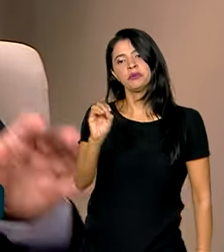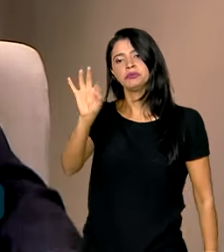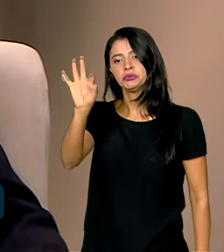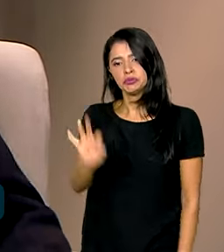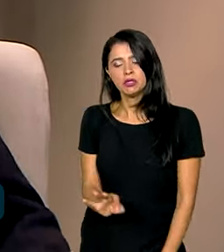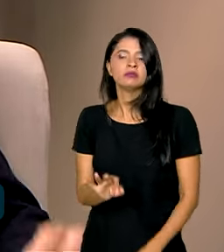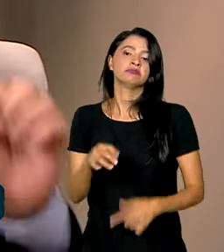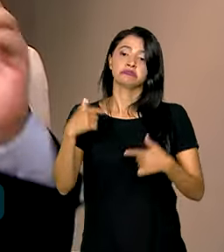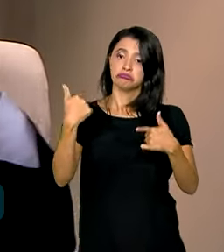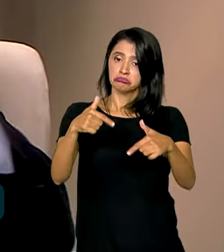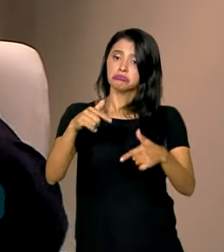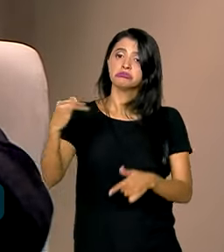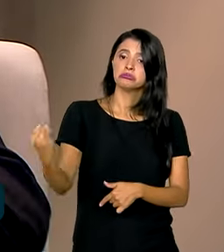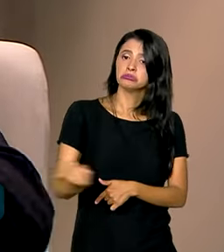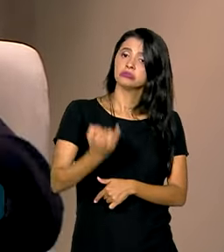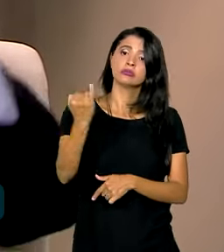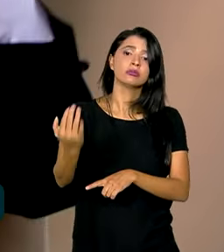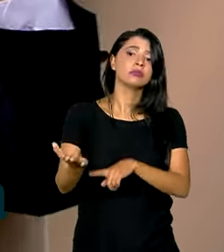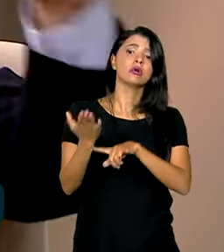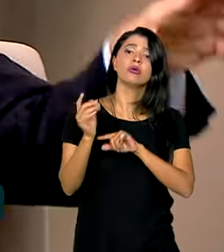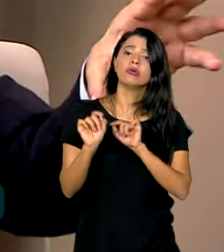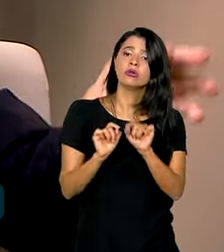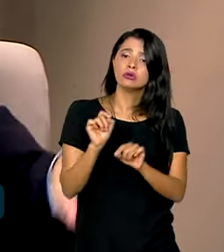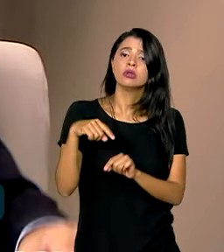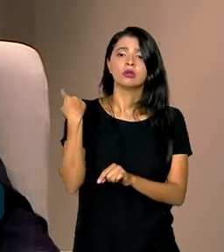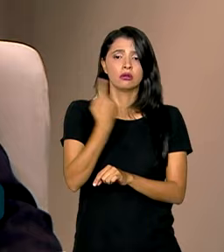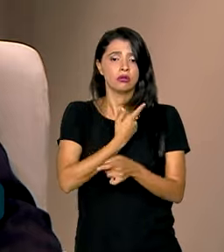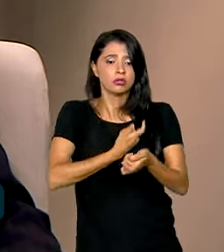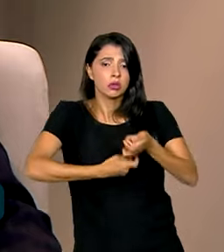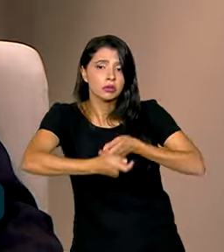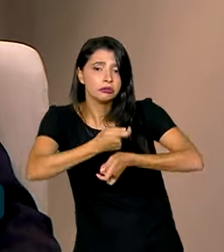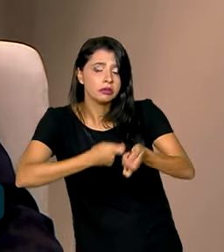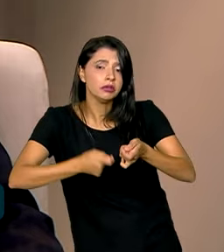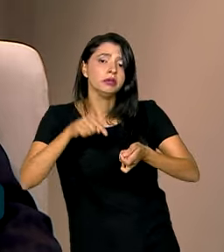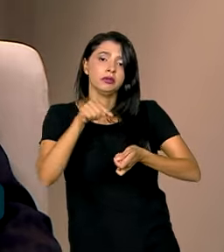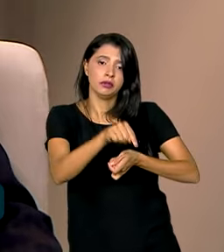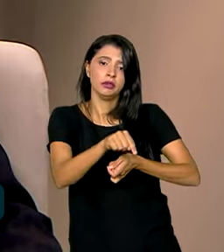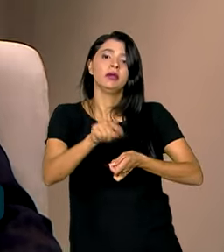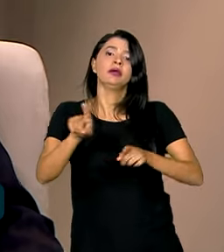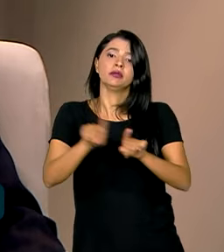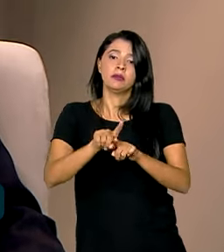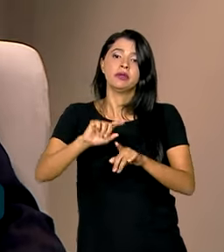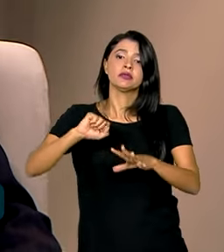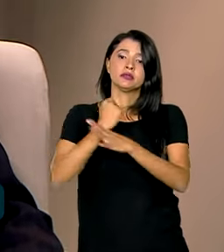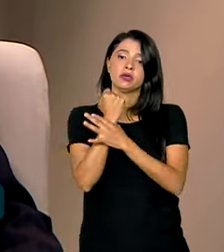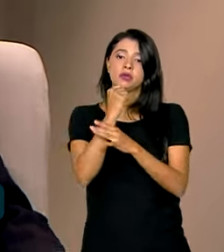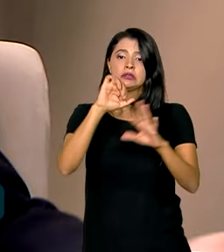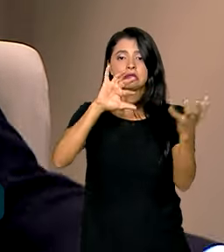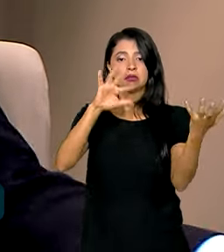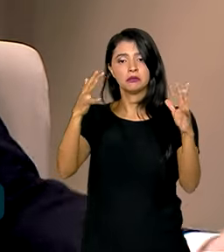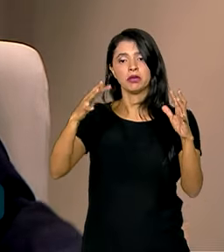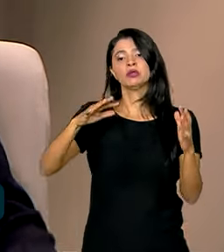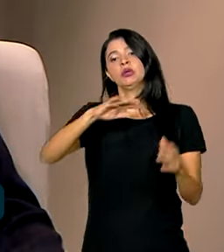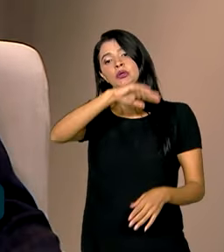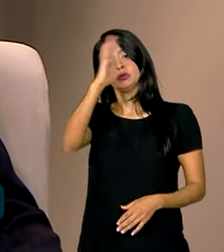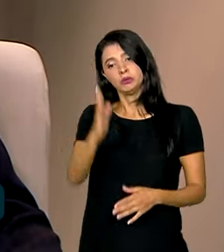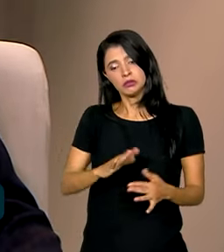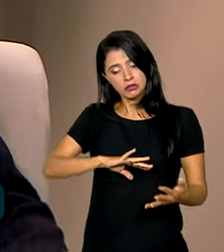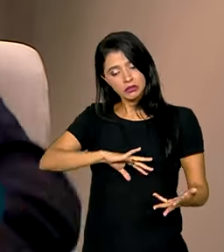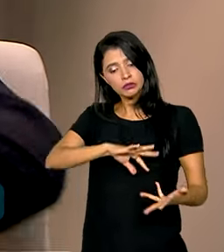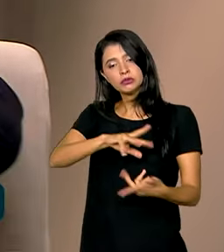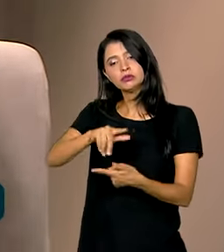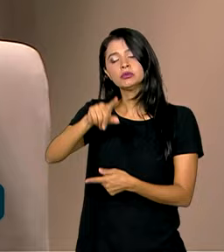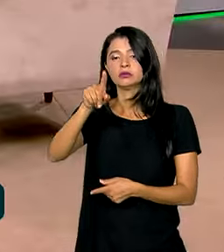ações significativas que dizem respeito à nossa economia, mas também a segurança climática do Brasil e do mundo. Então,